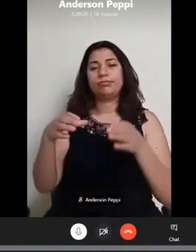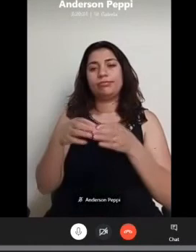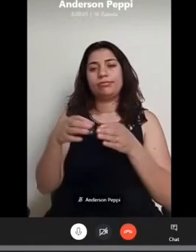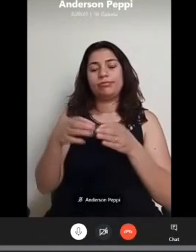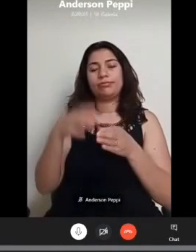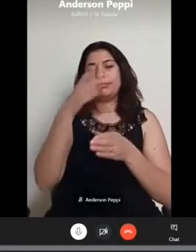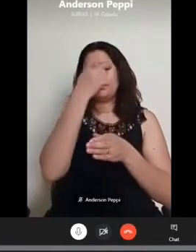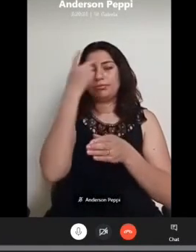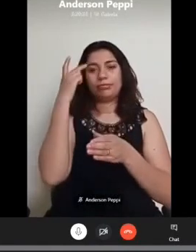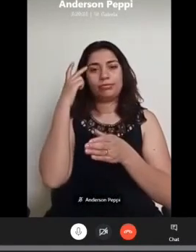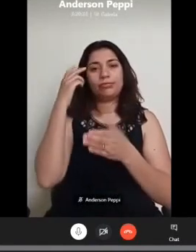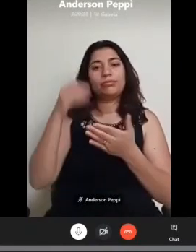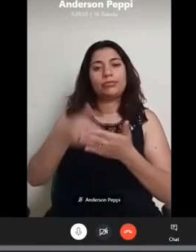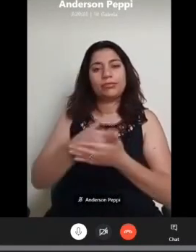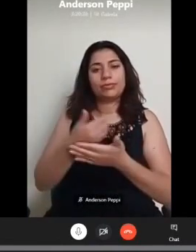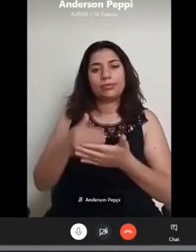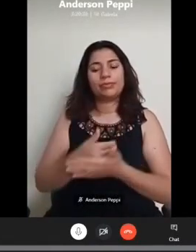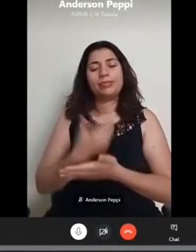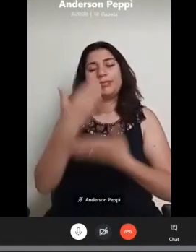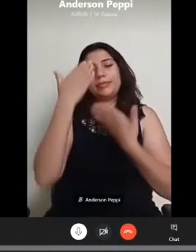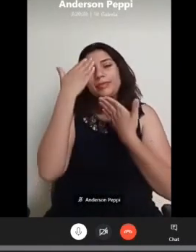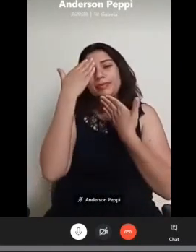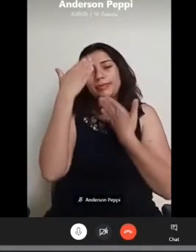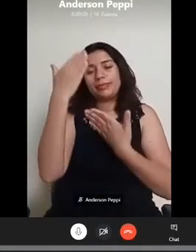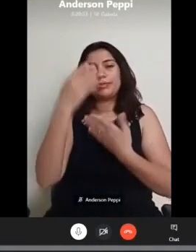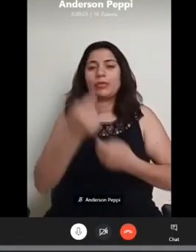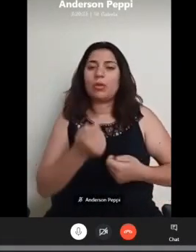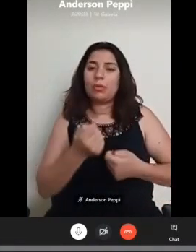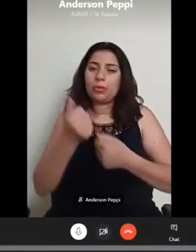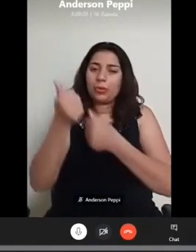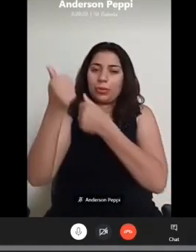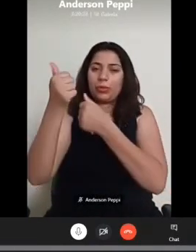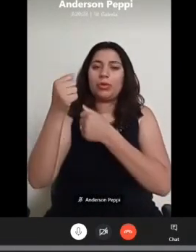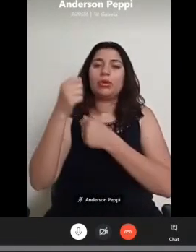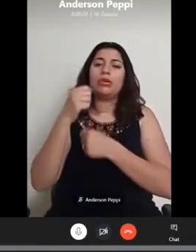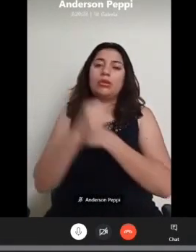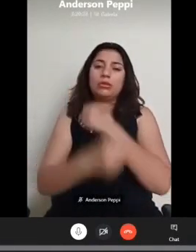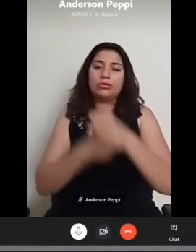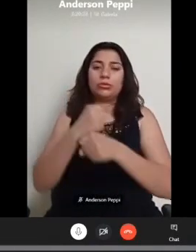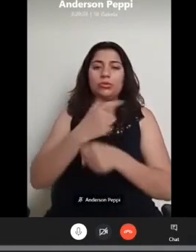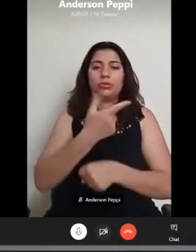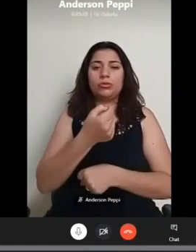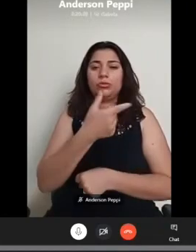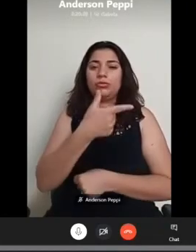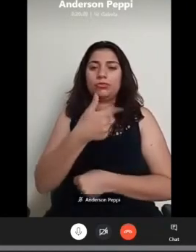ano novo. Que Deus nos abençoe nesse 2021. Boa tarde a todos e uma boa semana.